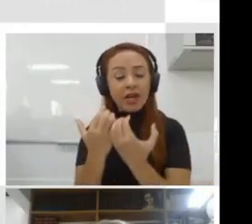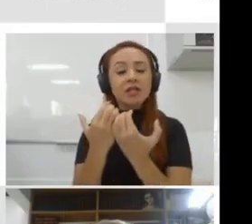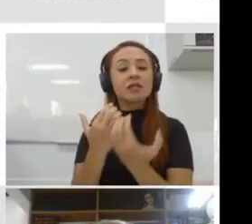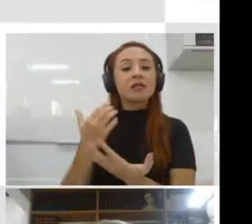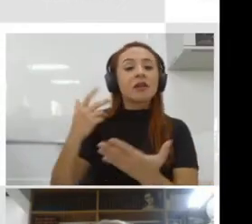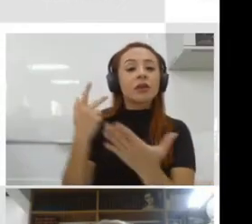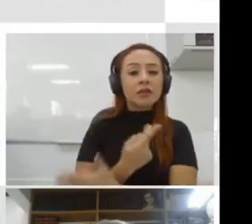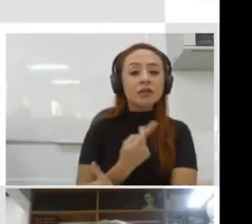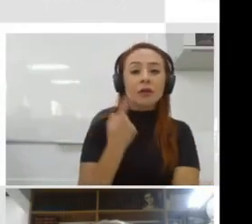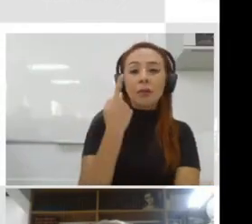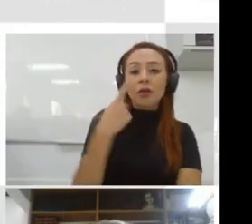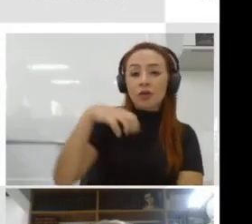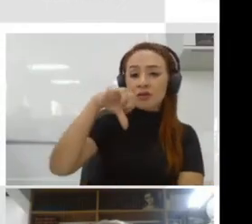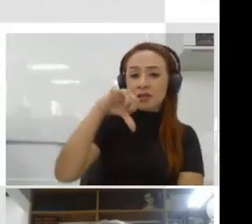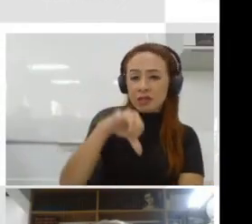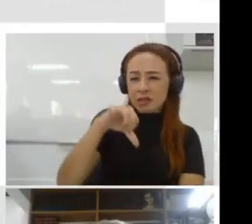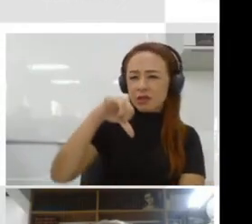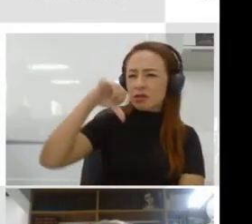né?